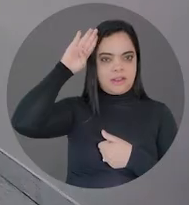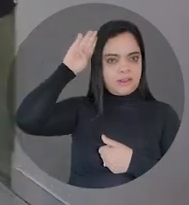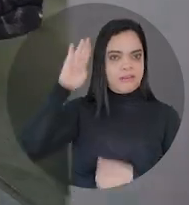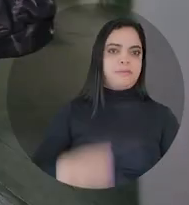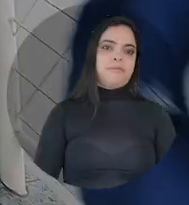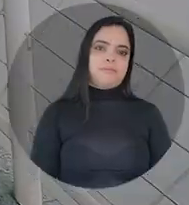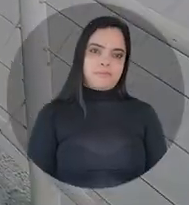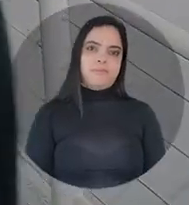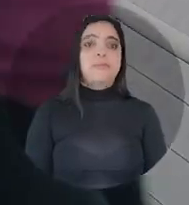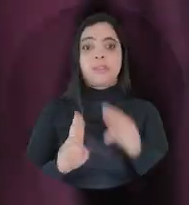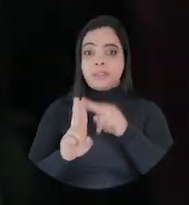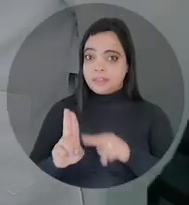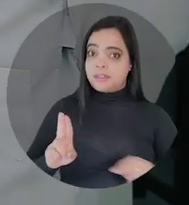acadêmica.